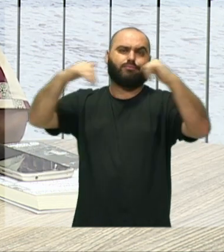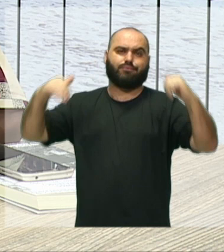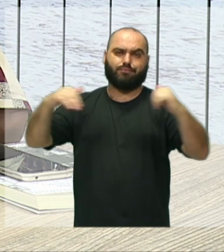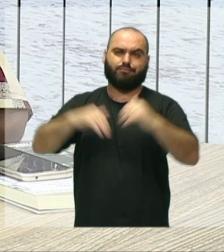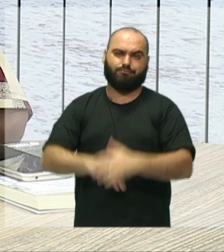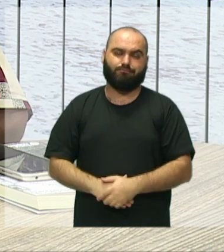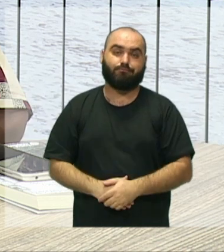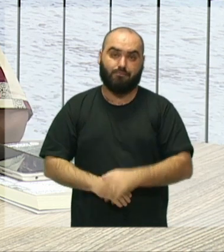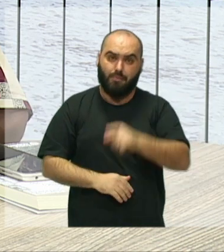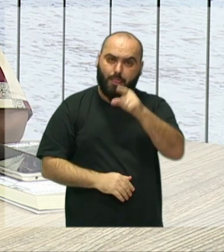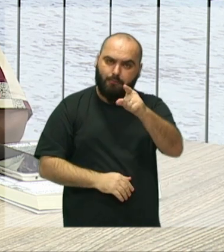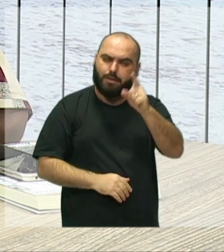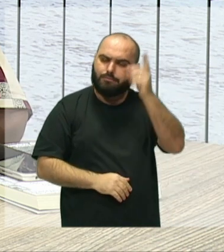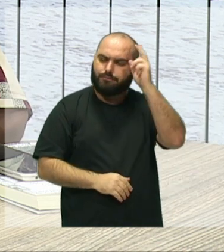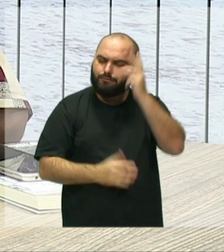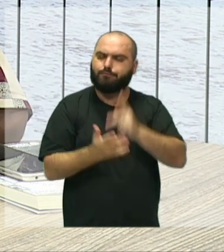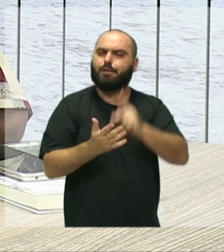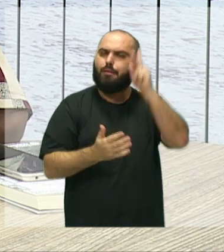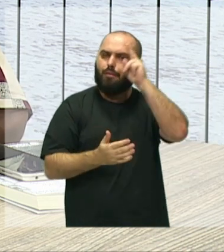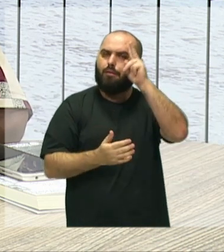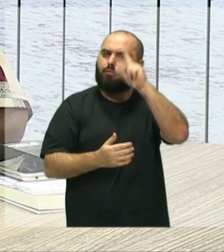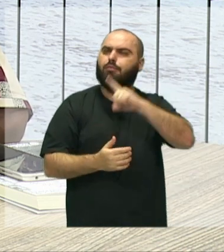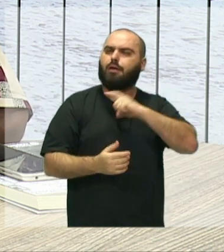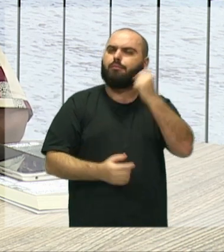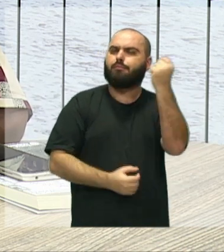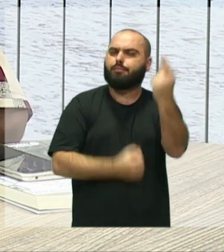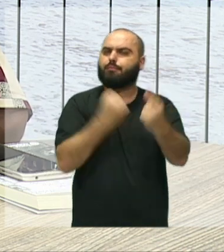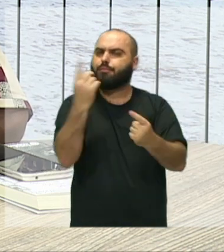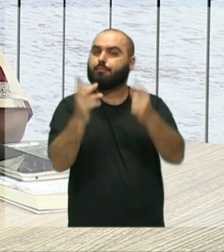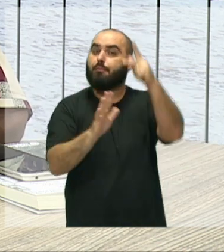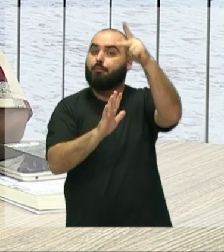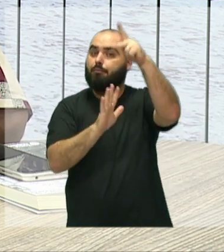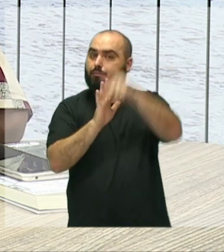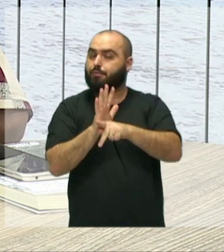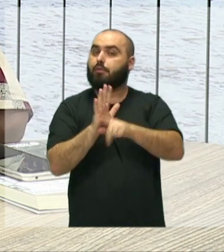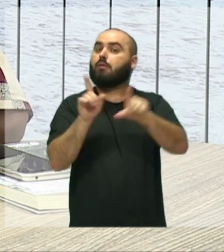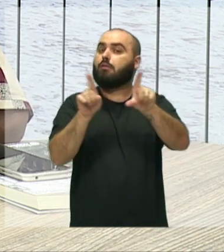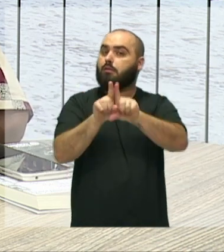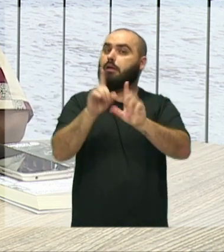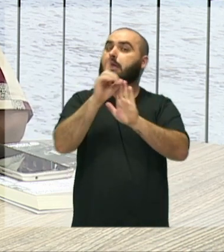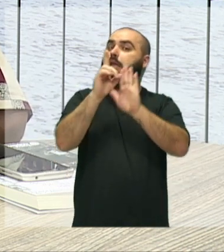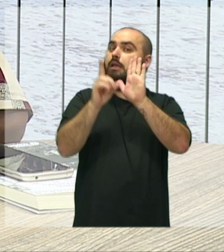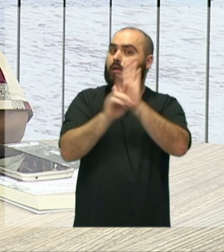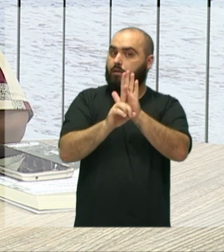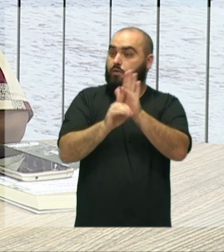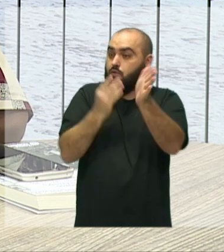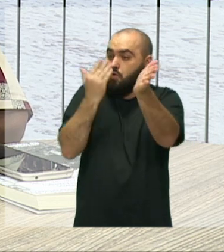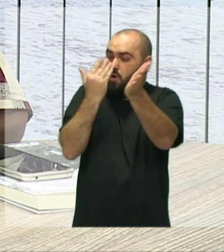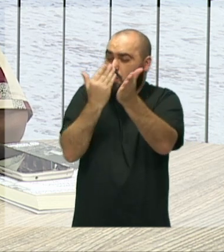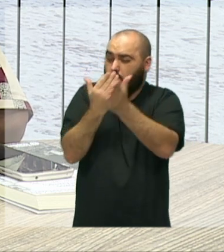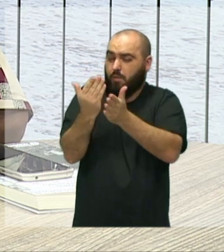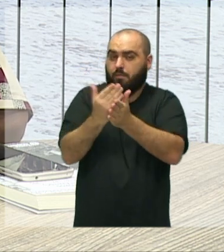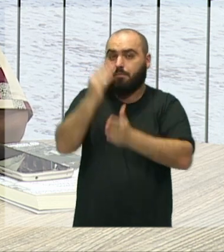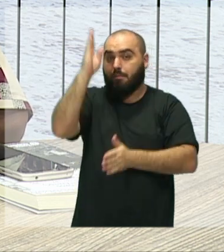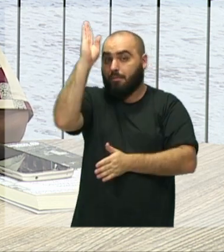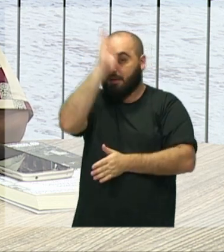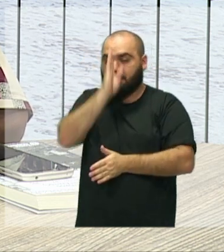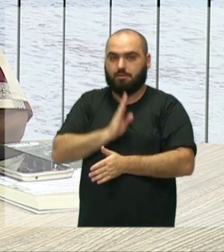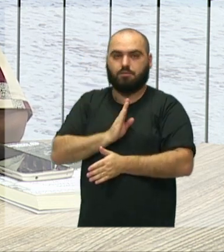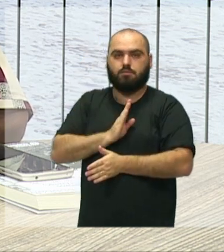lembrou que existiu alguns projetos e alguns decretos-leis desde o início da República,